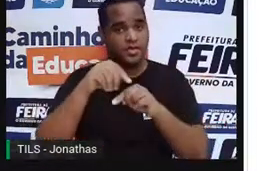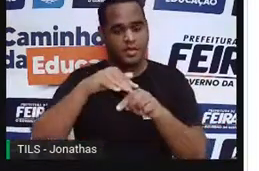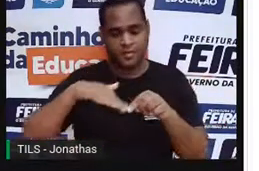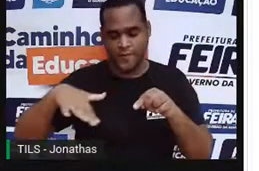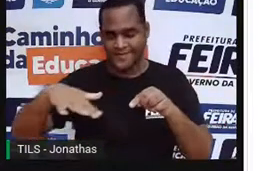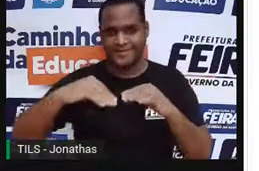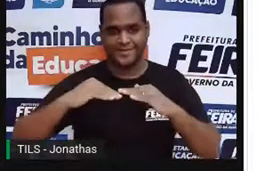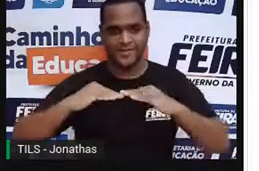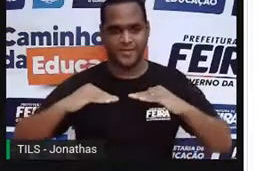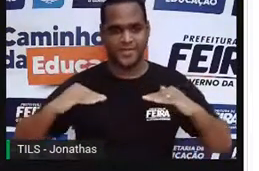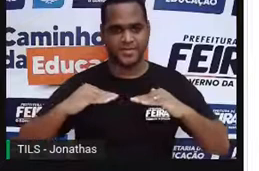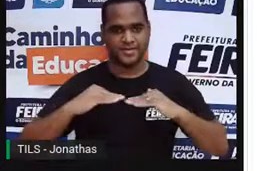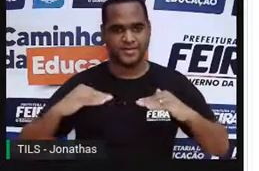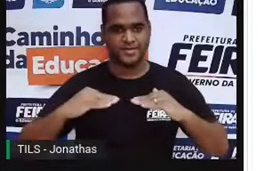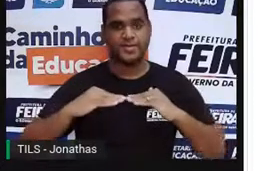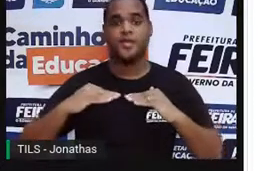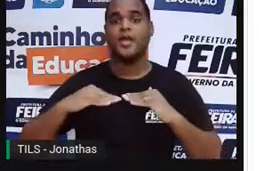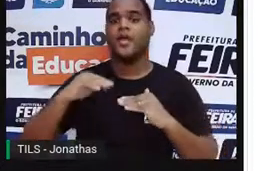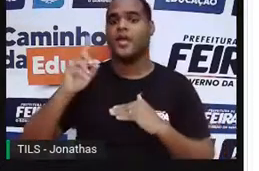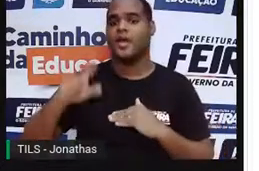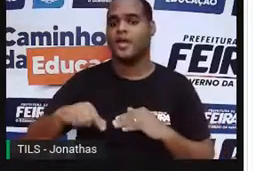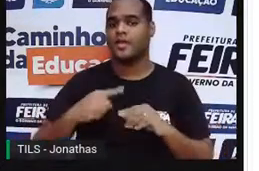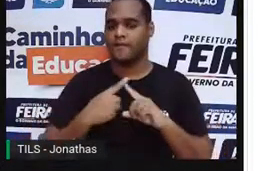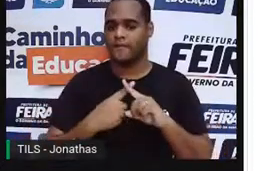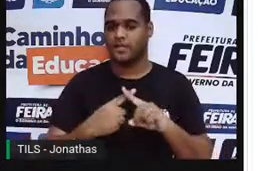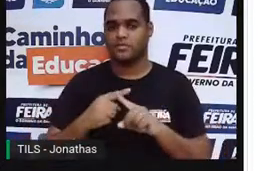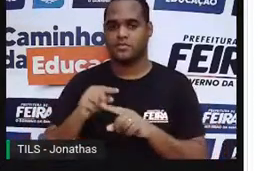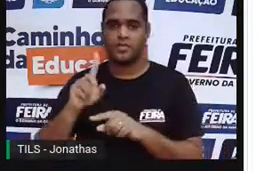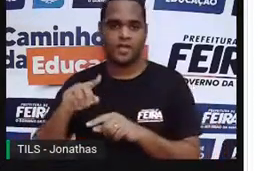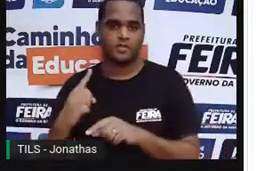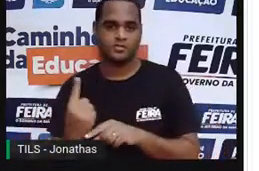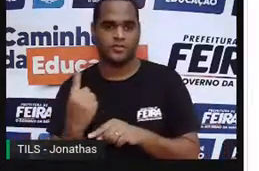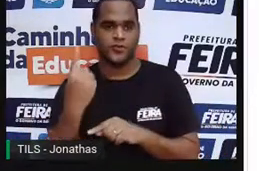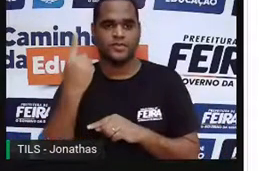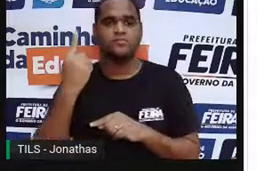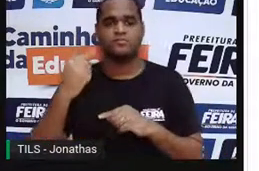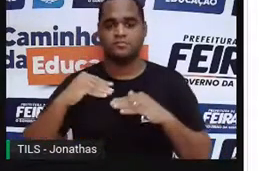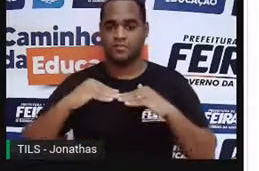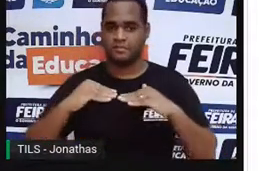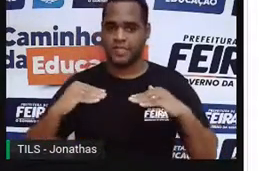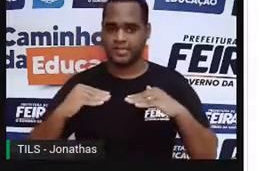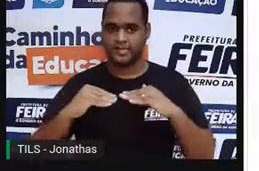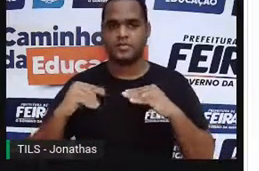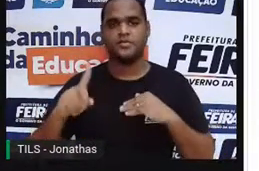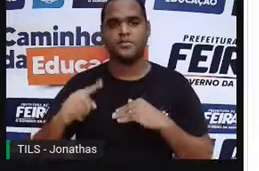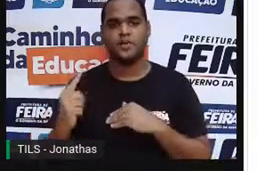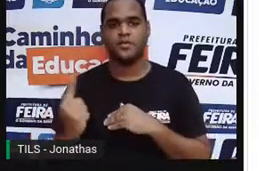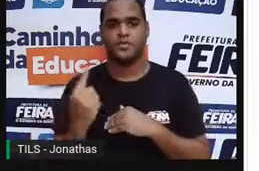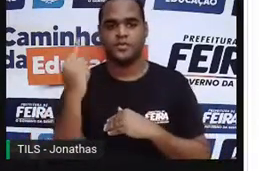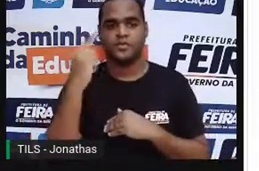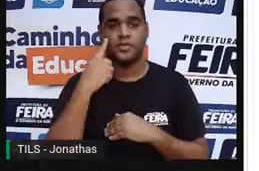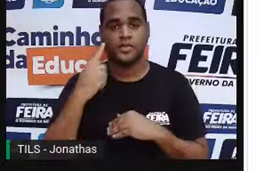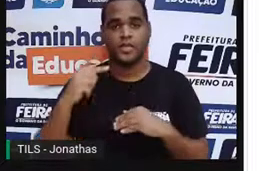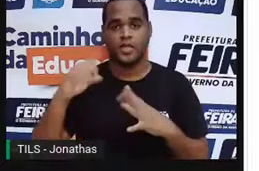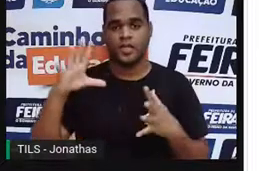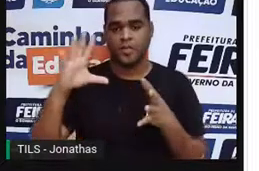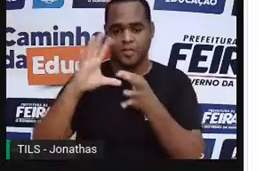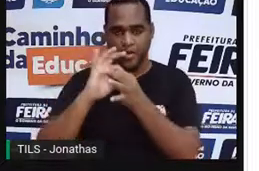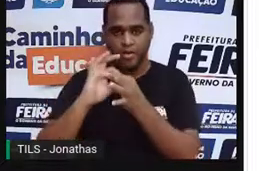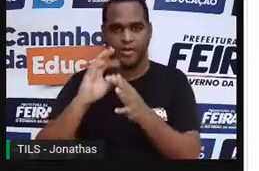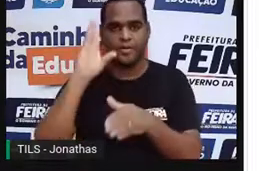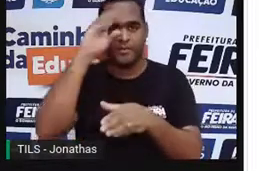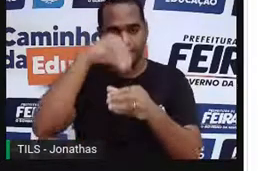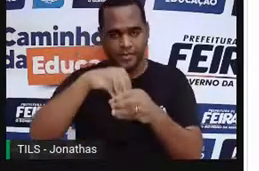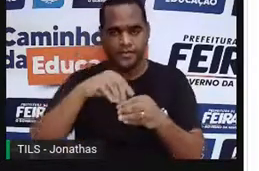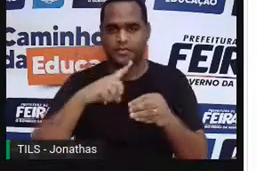a base vezes a altura e eu consigo jogar um retângulo dentro do paralelogramo